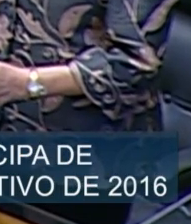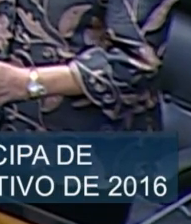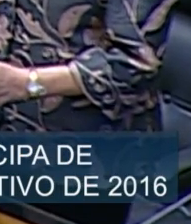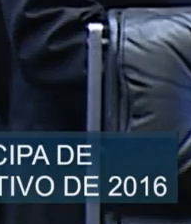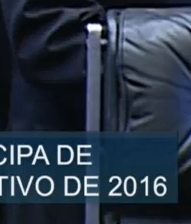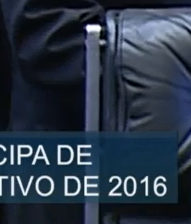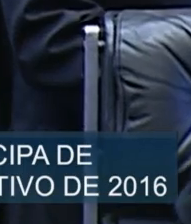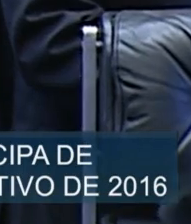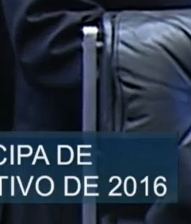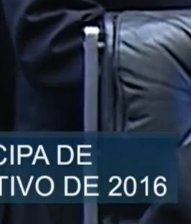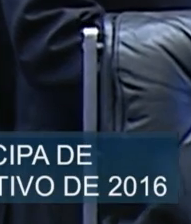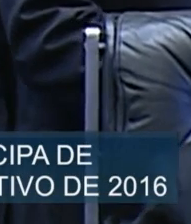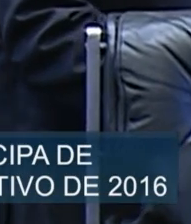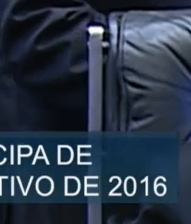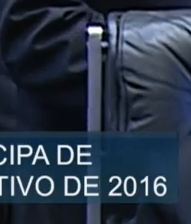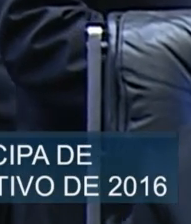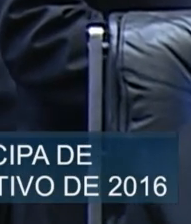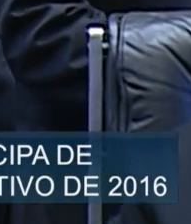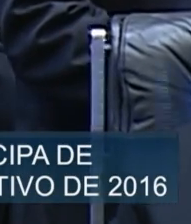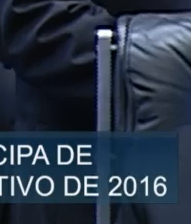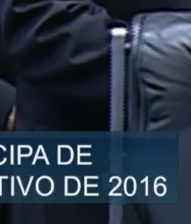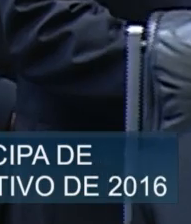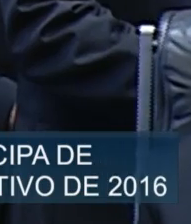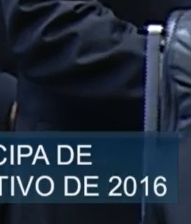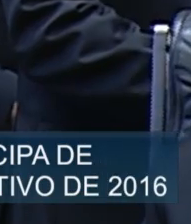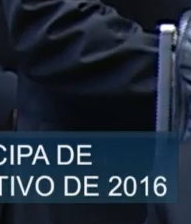sua vez, requer